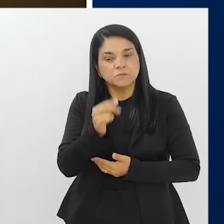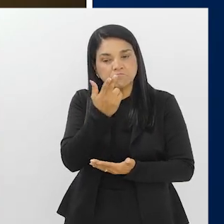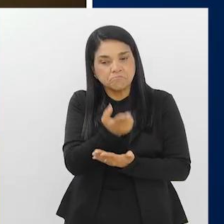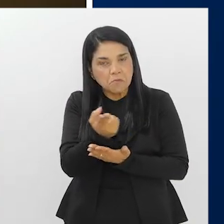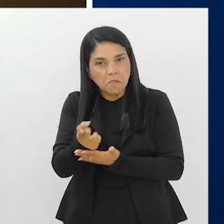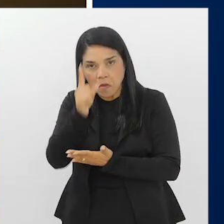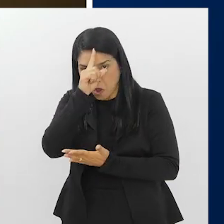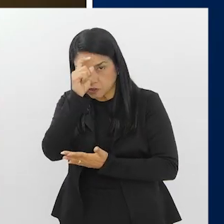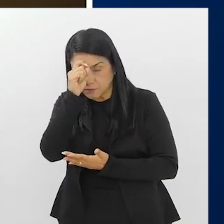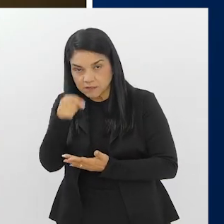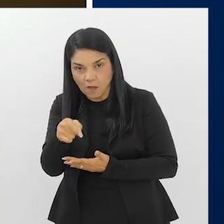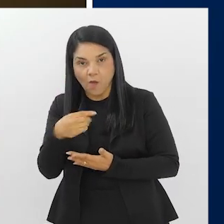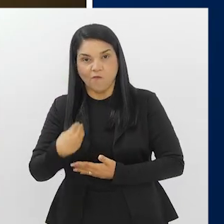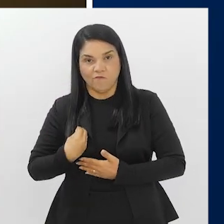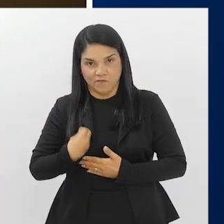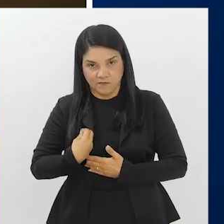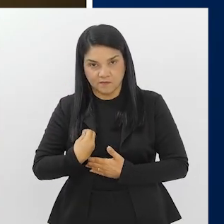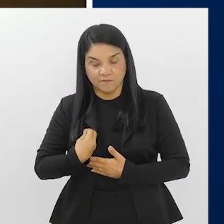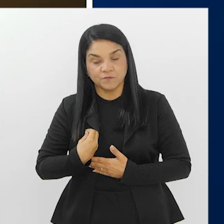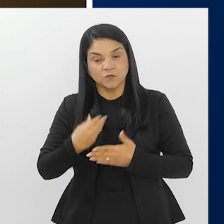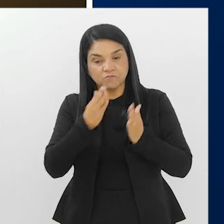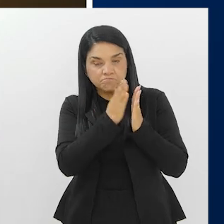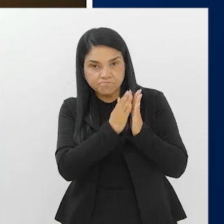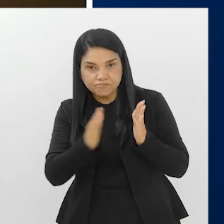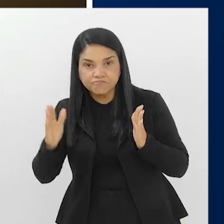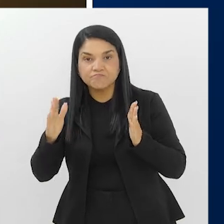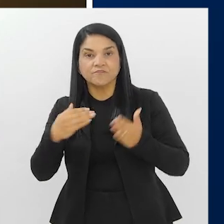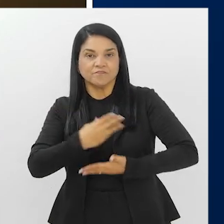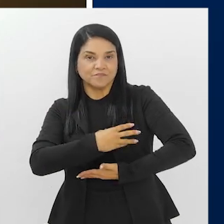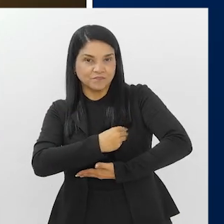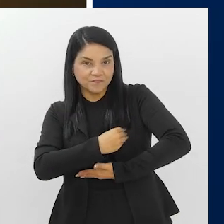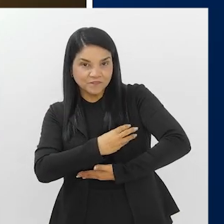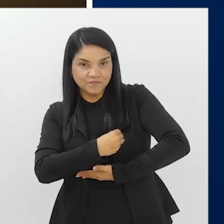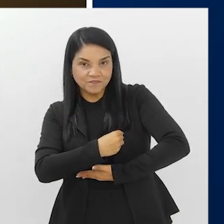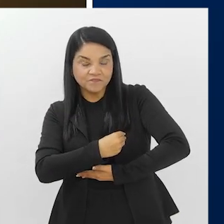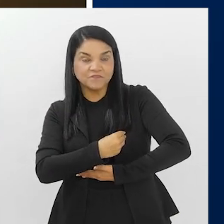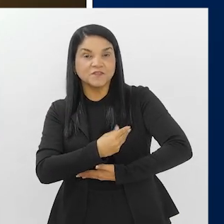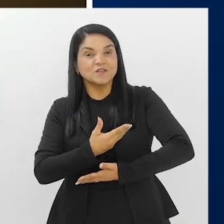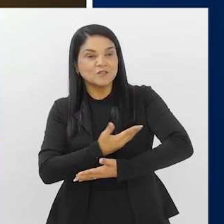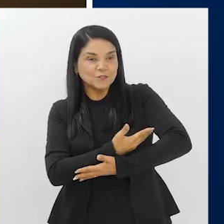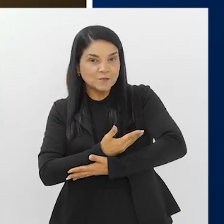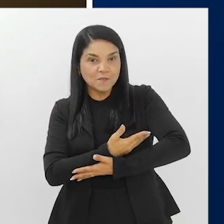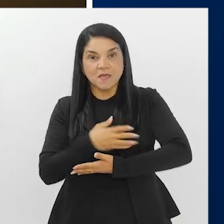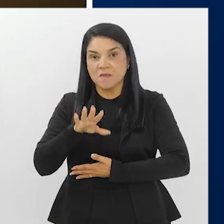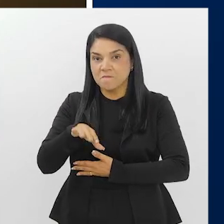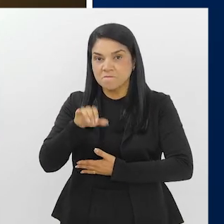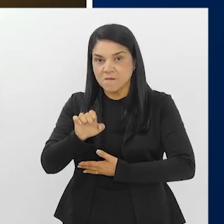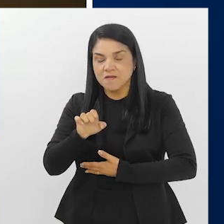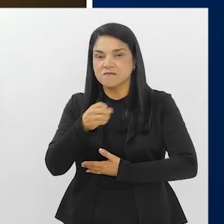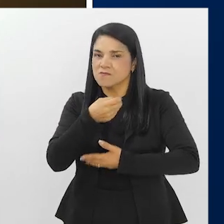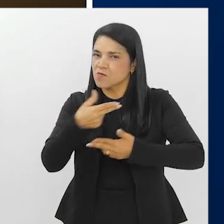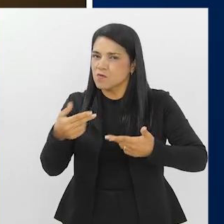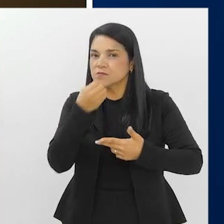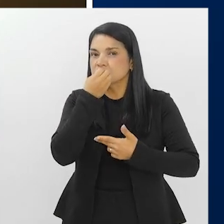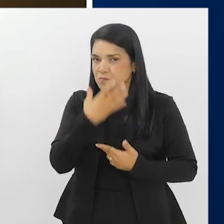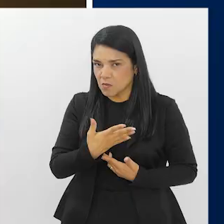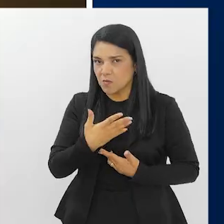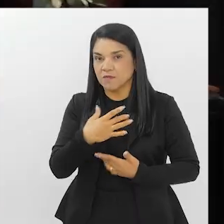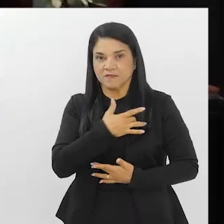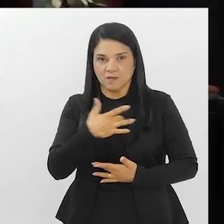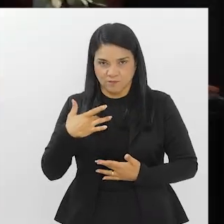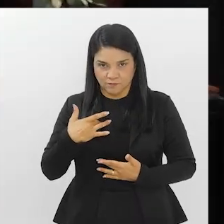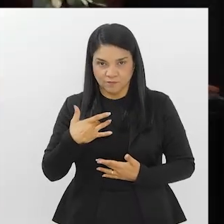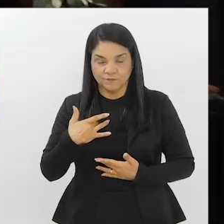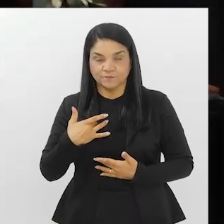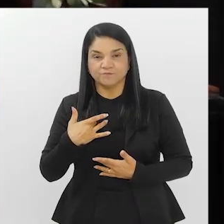gente consegue prolongar o período de aleitamento materno, mais esses bebês e essas mães vão tendo de benefício.